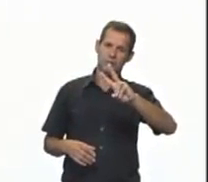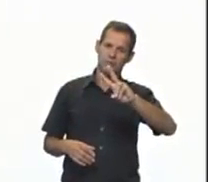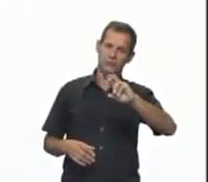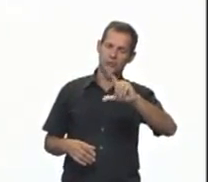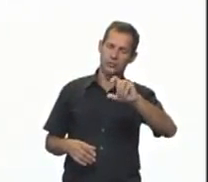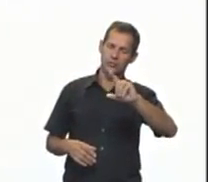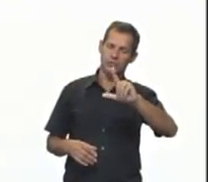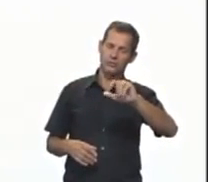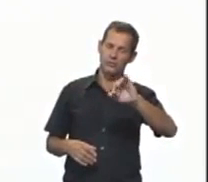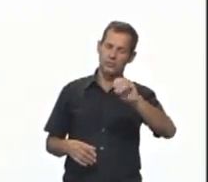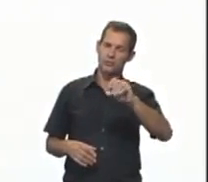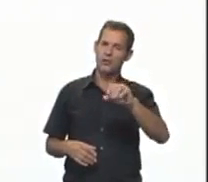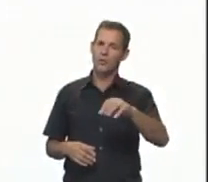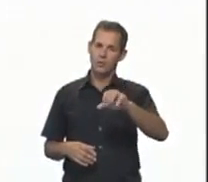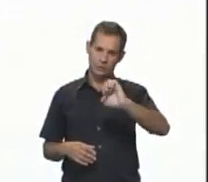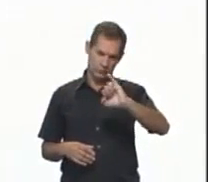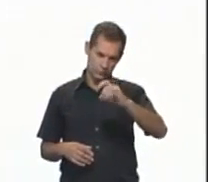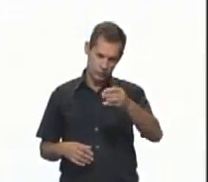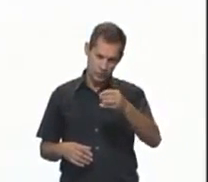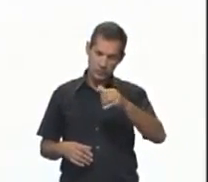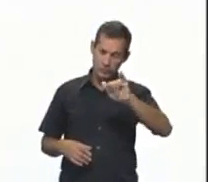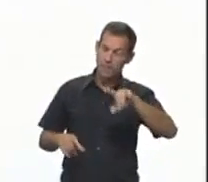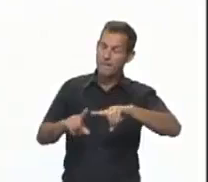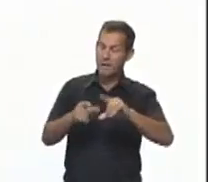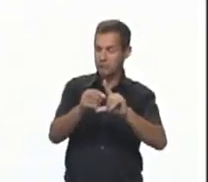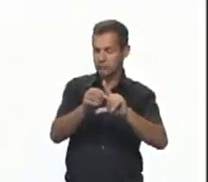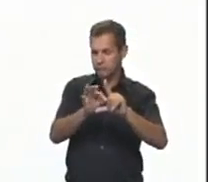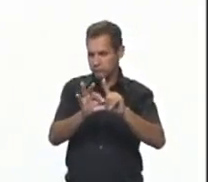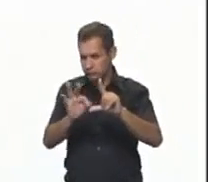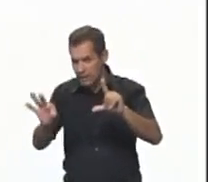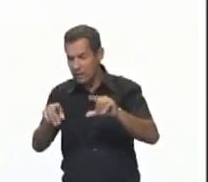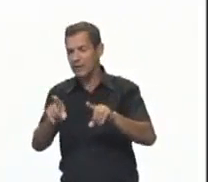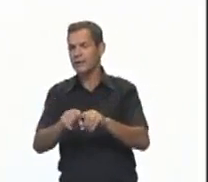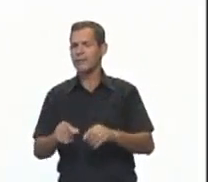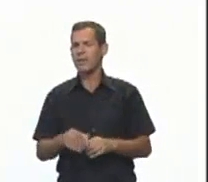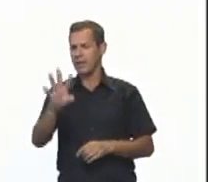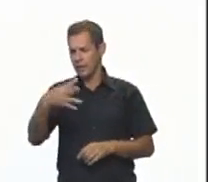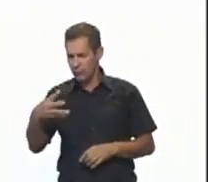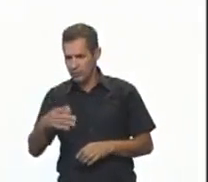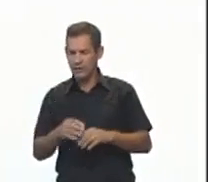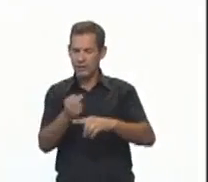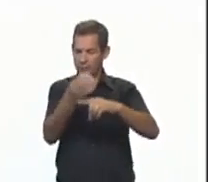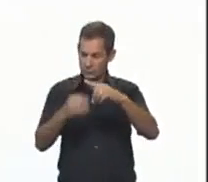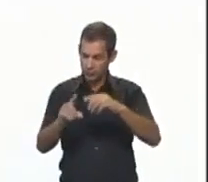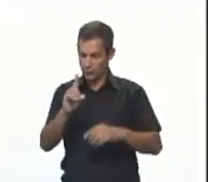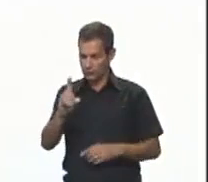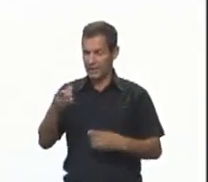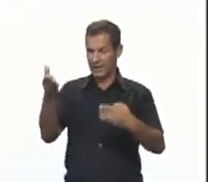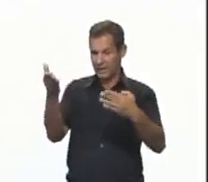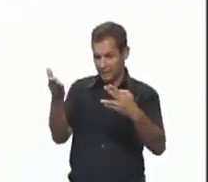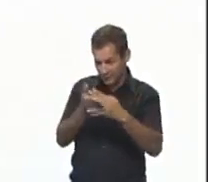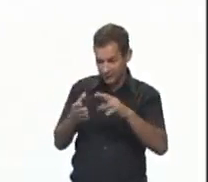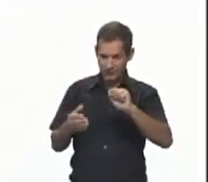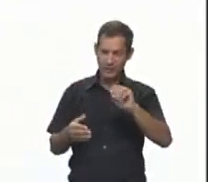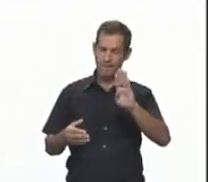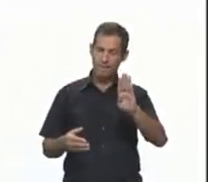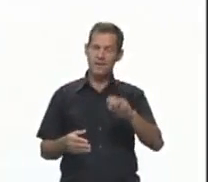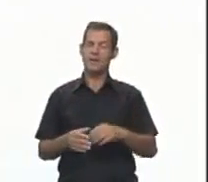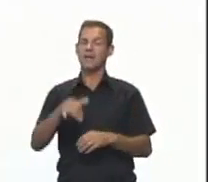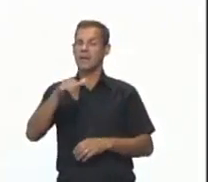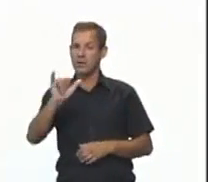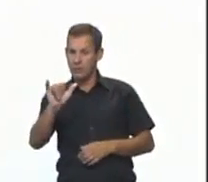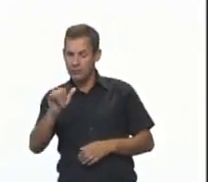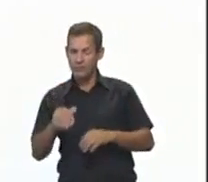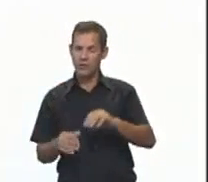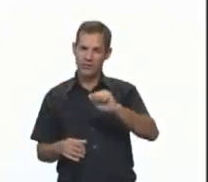y da região entre a reta x igual a zero e o gráfico de uma função d para o intervalo de a a b, né, o y